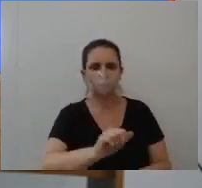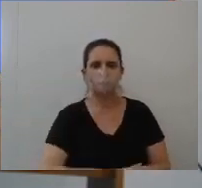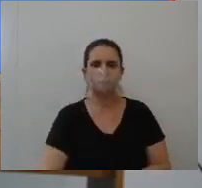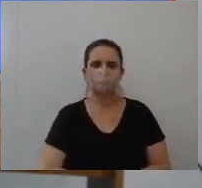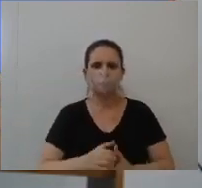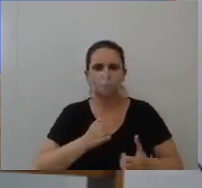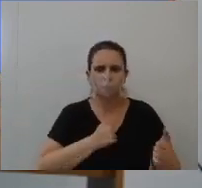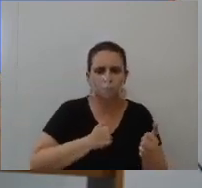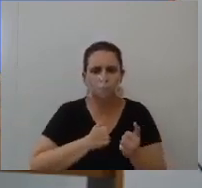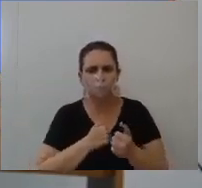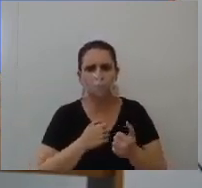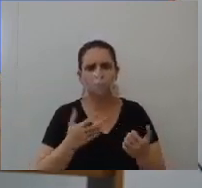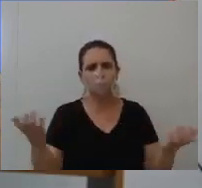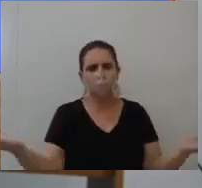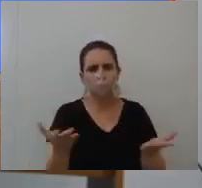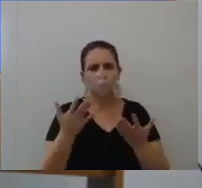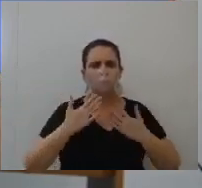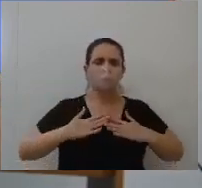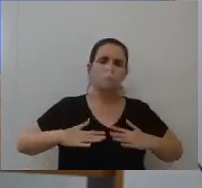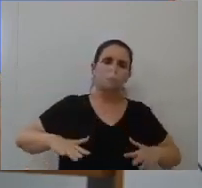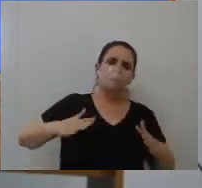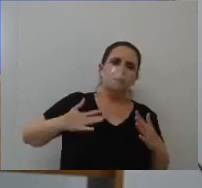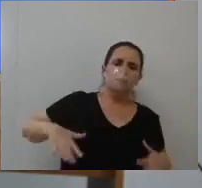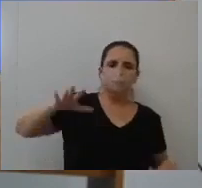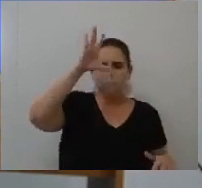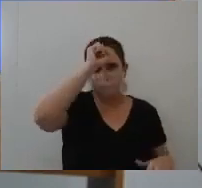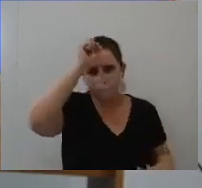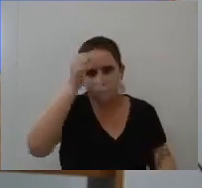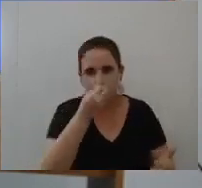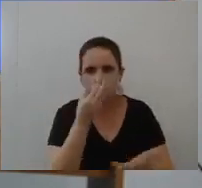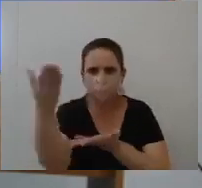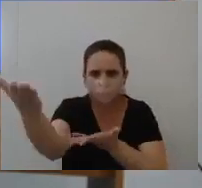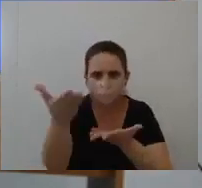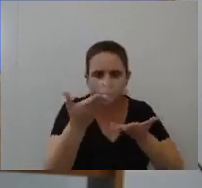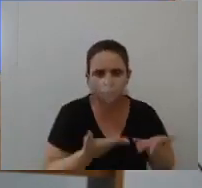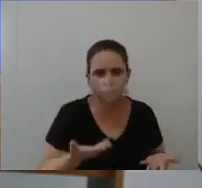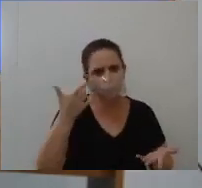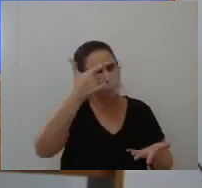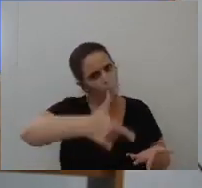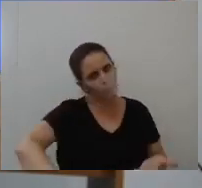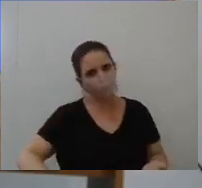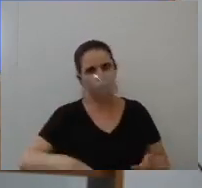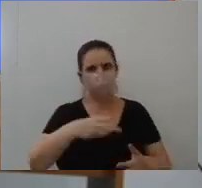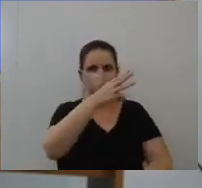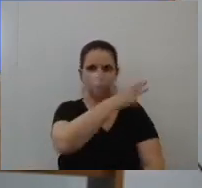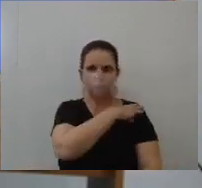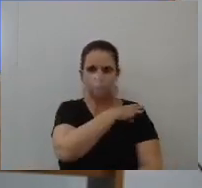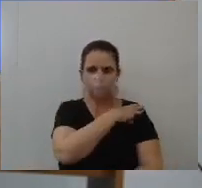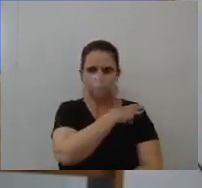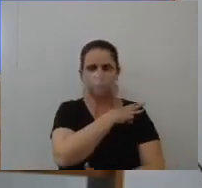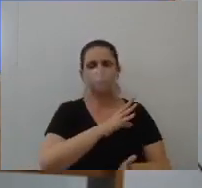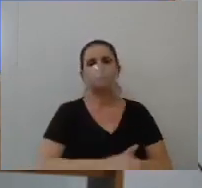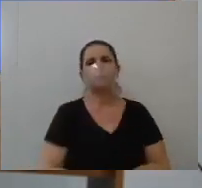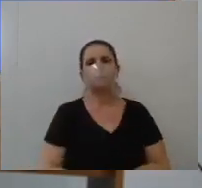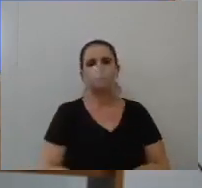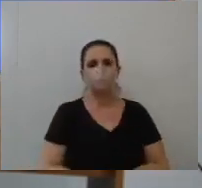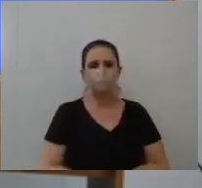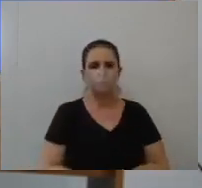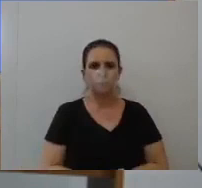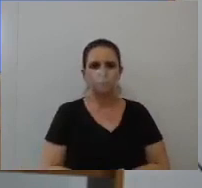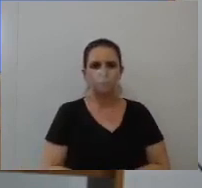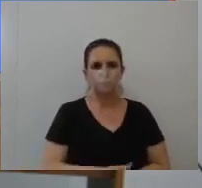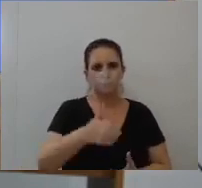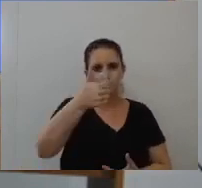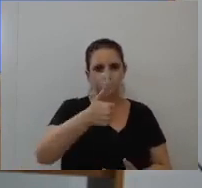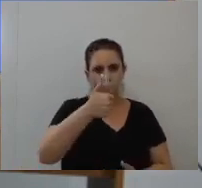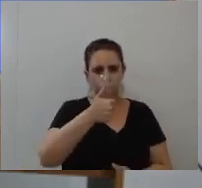Vamos dançar, vamos curtir, vamos relaxar, vamos aprender. Sejam todos muito bem-vindos mais uma vez. Terceiro ano do ensino médio. Primeiro ano a